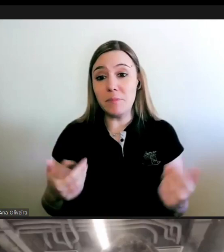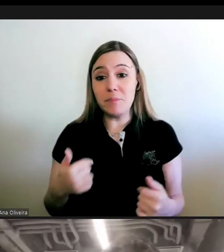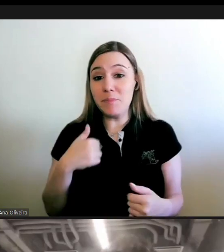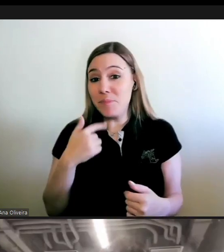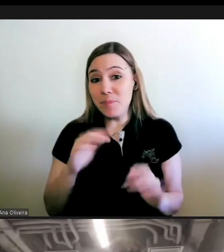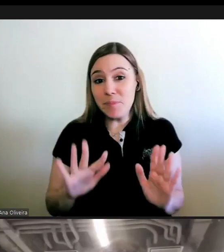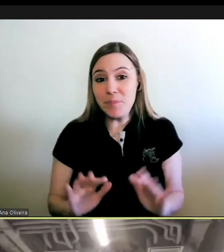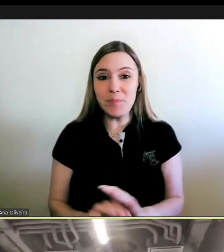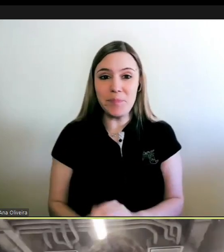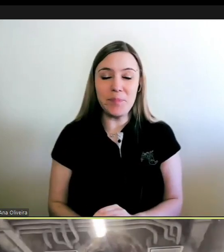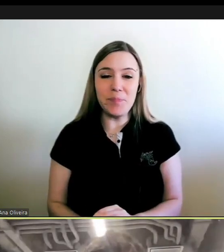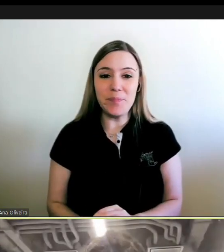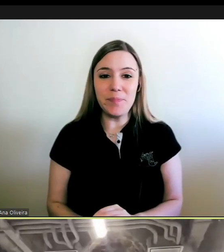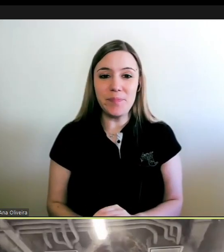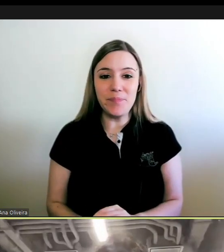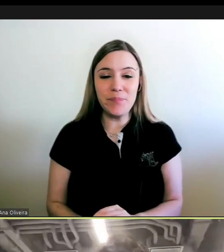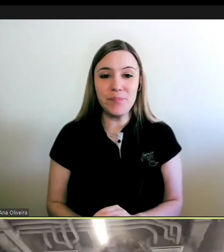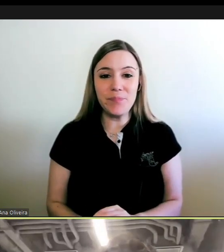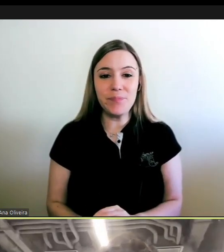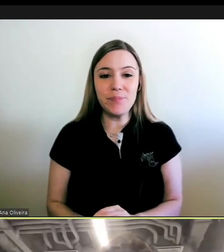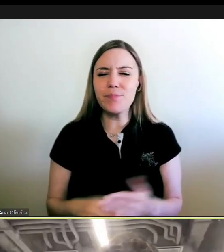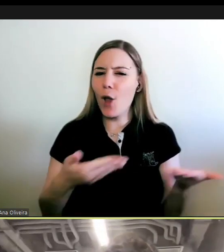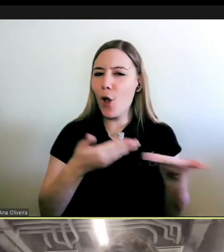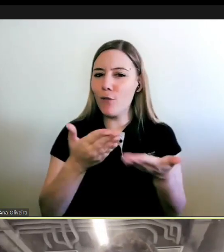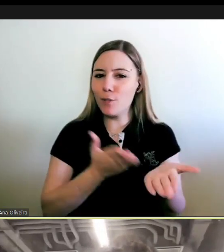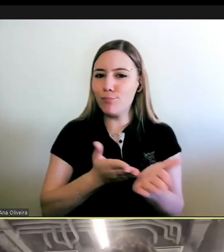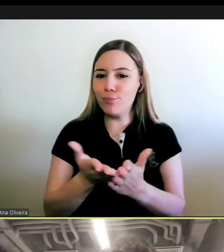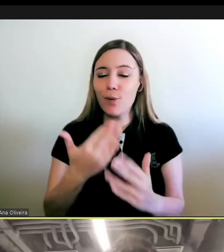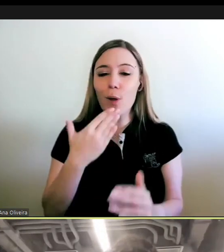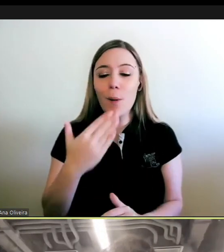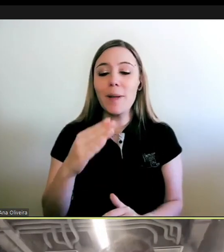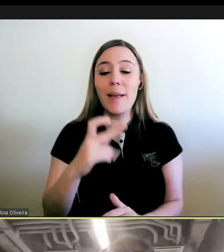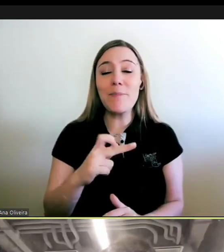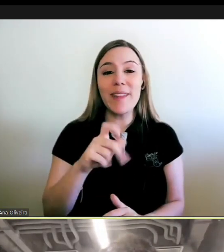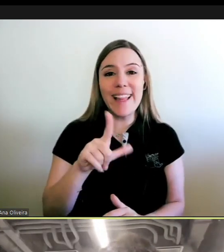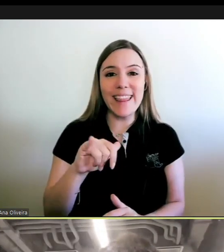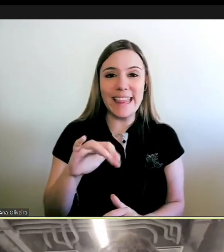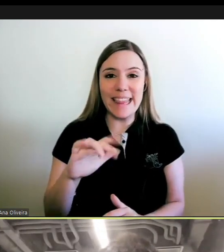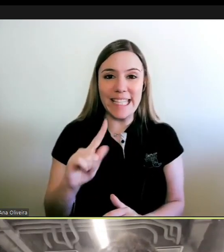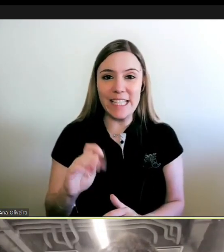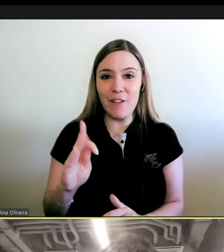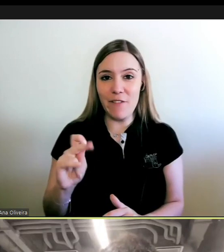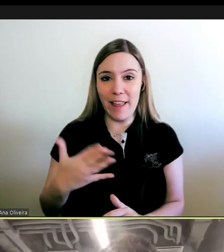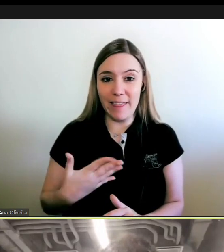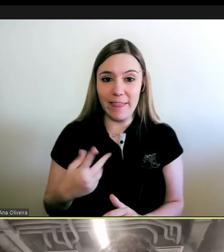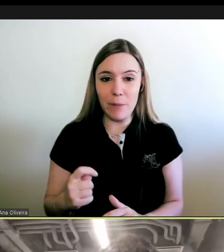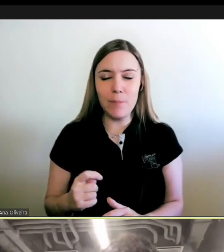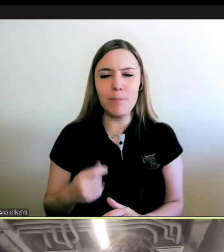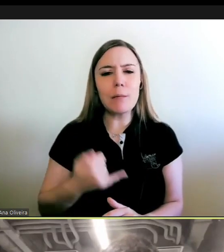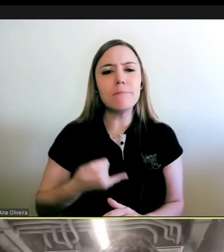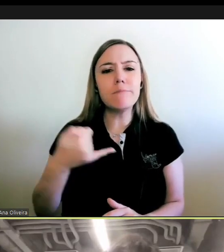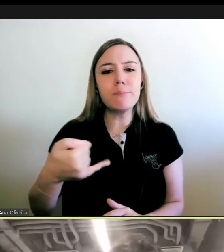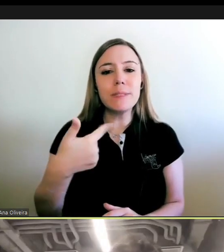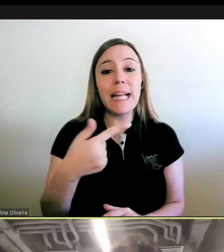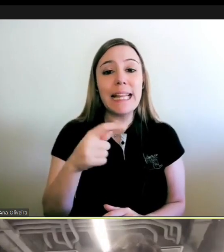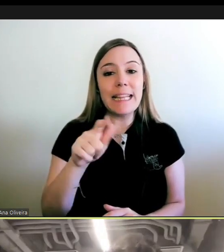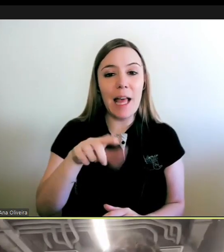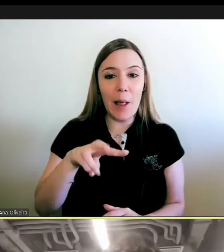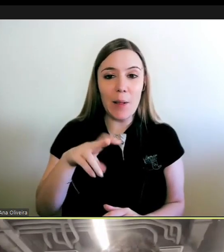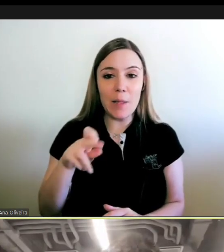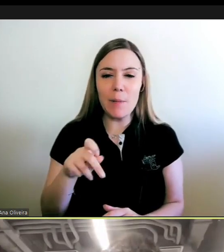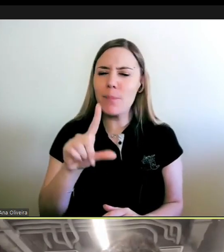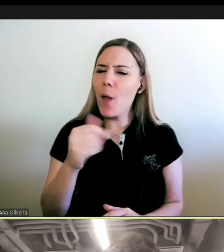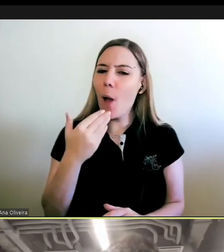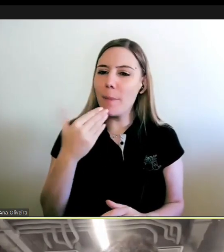agora. Por aqui avançámos na conversa. Obrigado, Alice Frade. Telma, obrigado também por